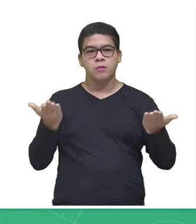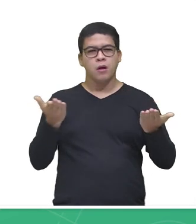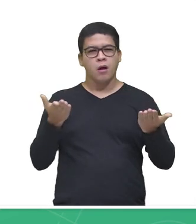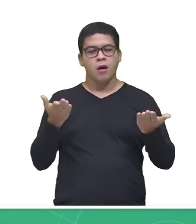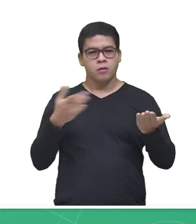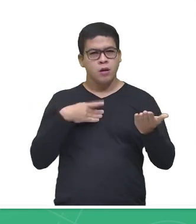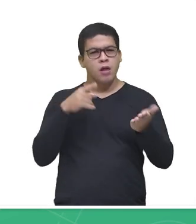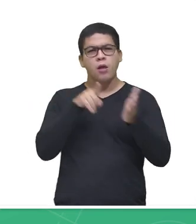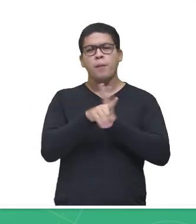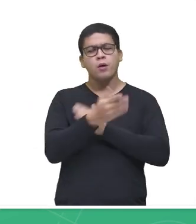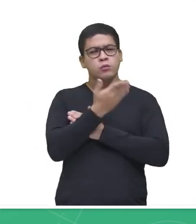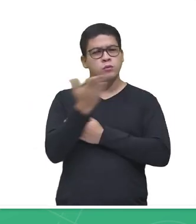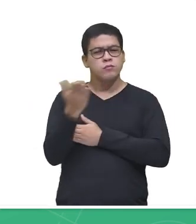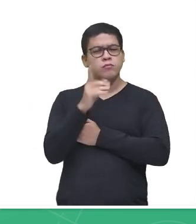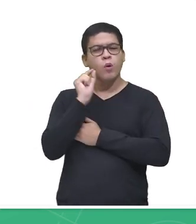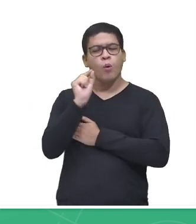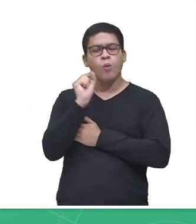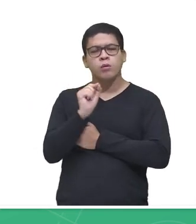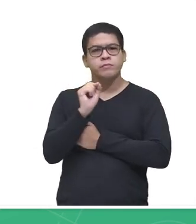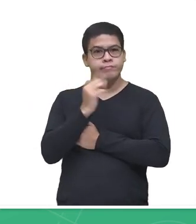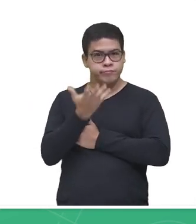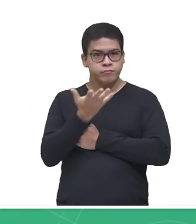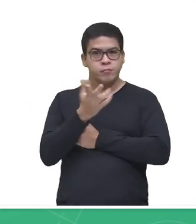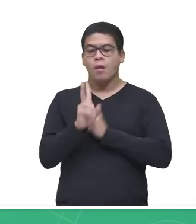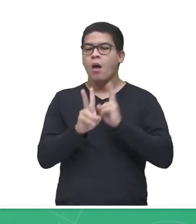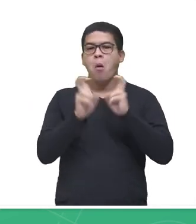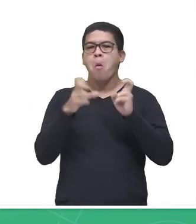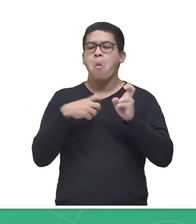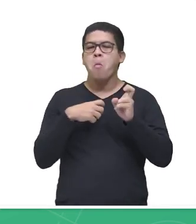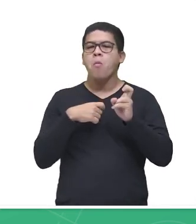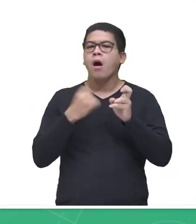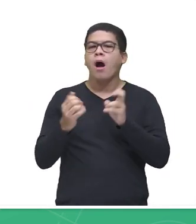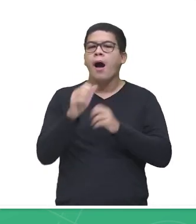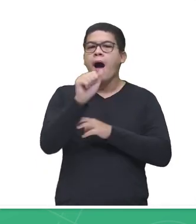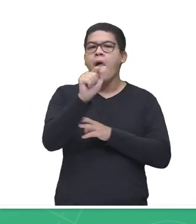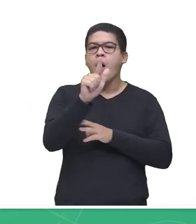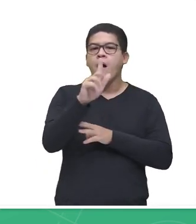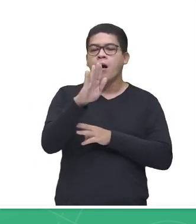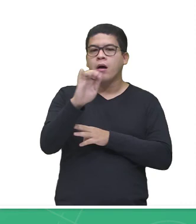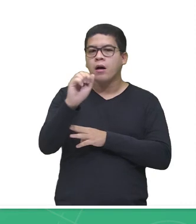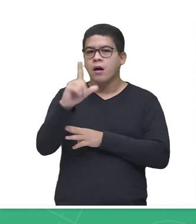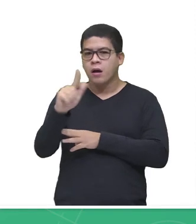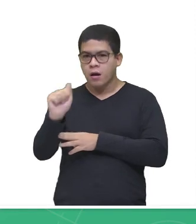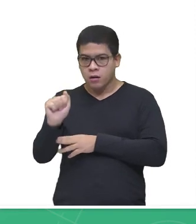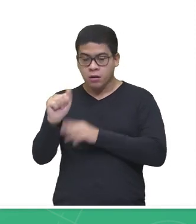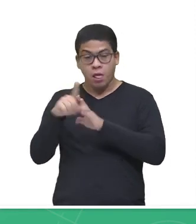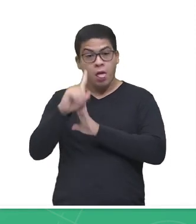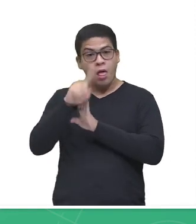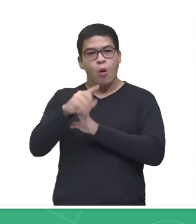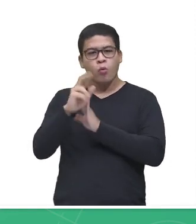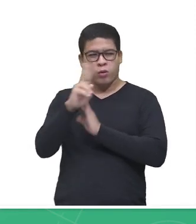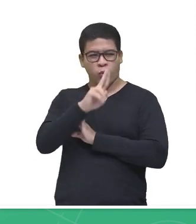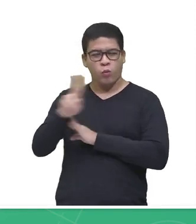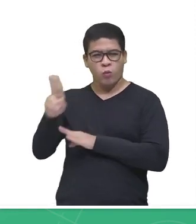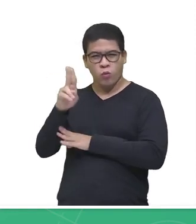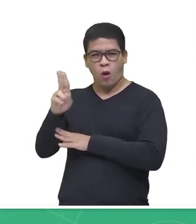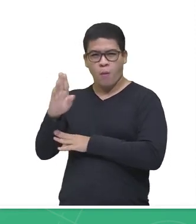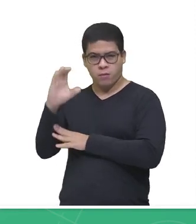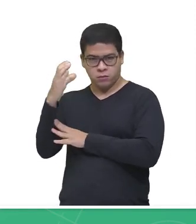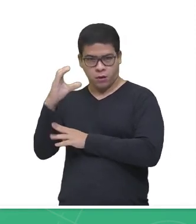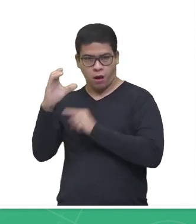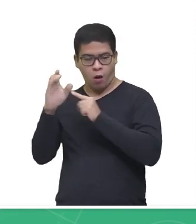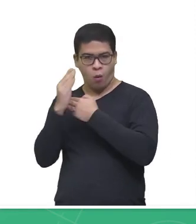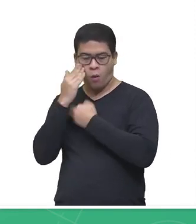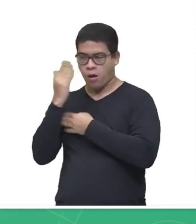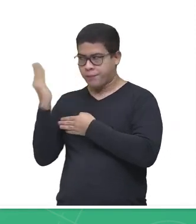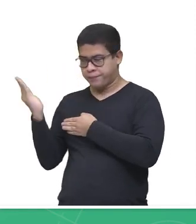perguntou aí de vocês, né? Sobre essa alga unicelular, é a Chlamydomonas, que ela apresenta flagelo. Então, a